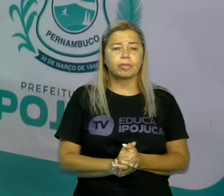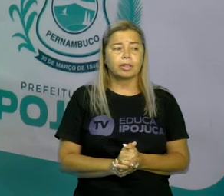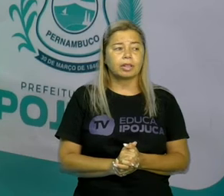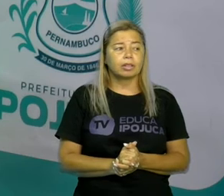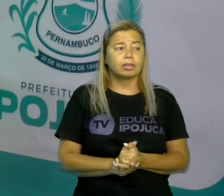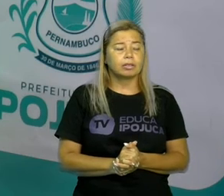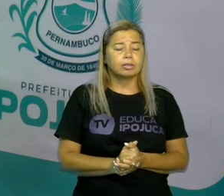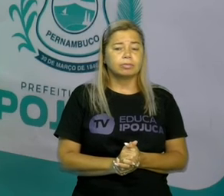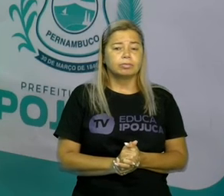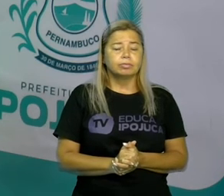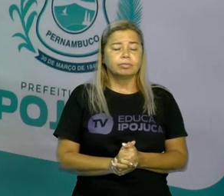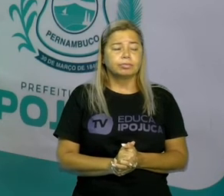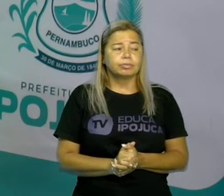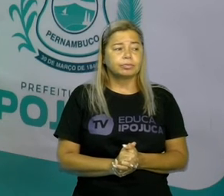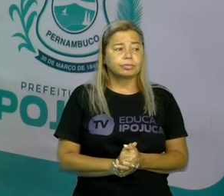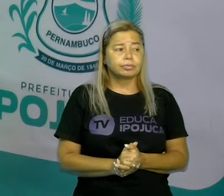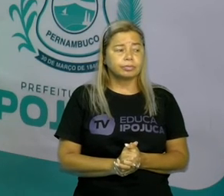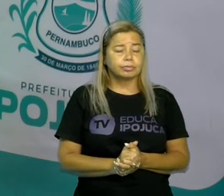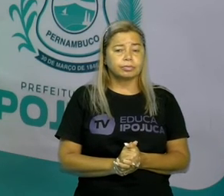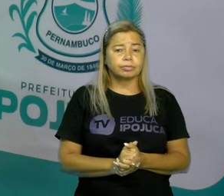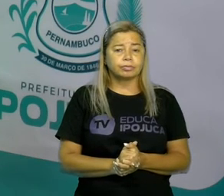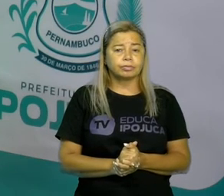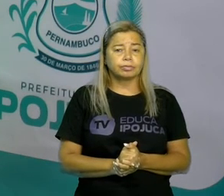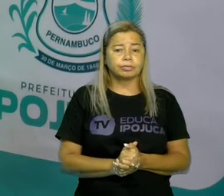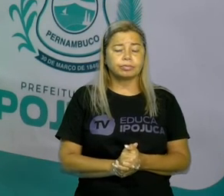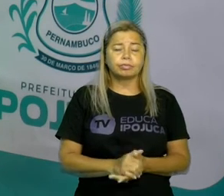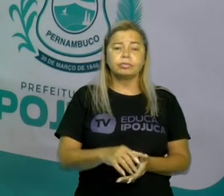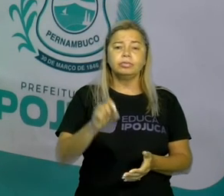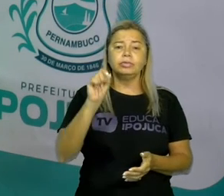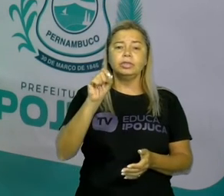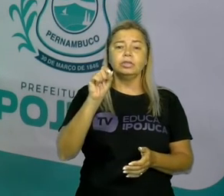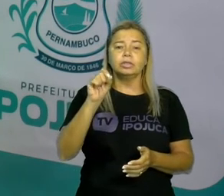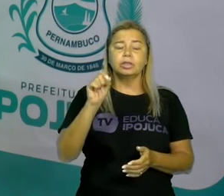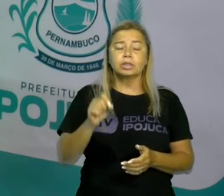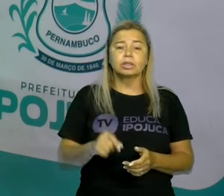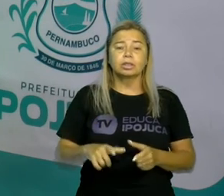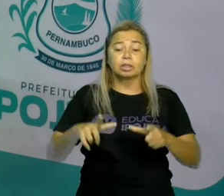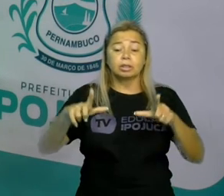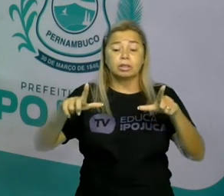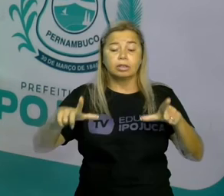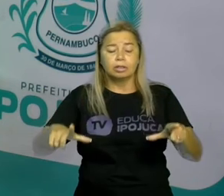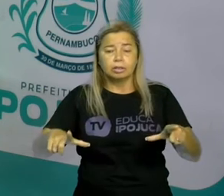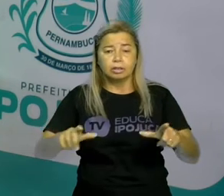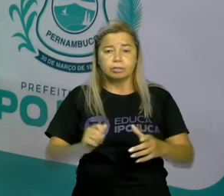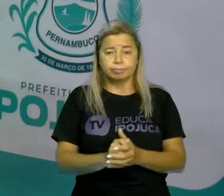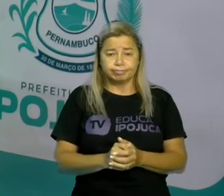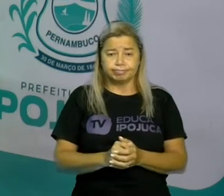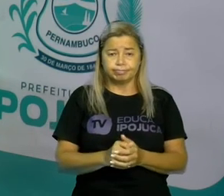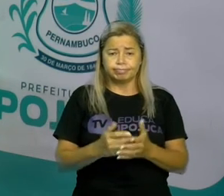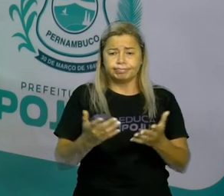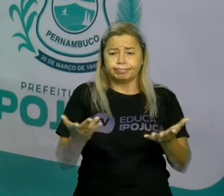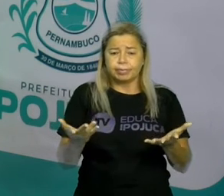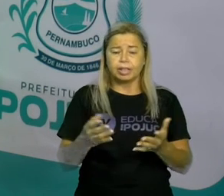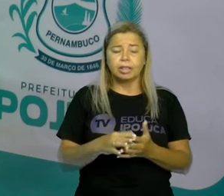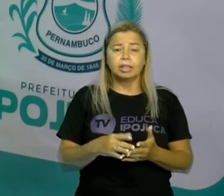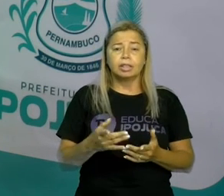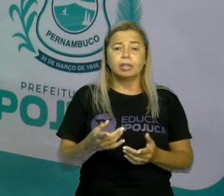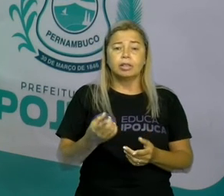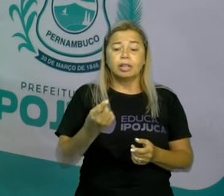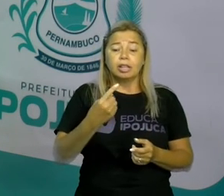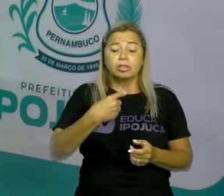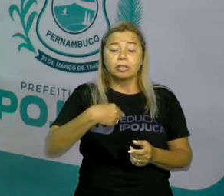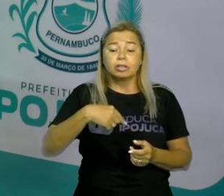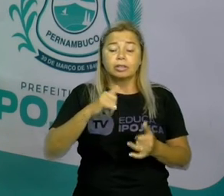Verdade. Vamos lá. O que é localização? É o ato de indicar a posição em que